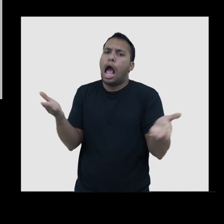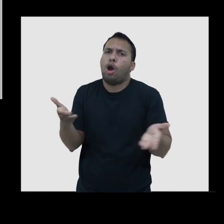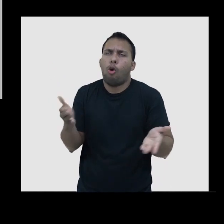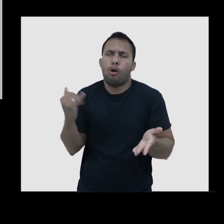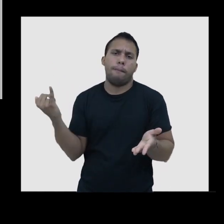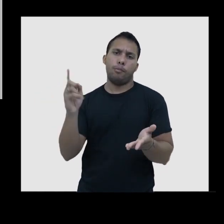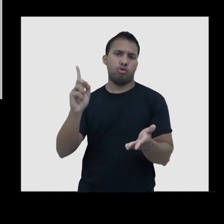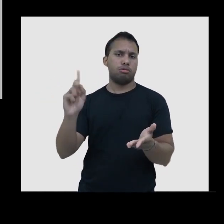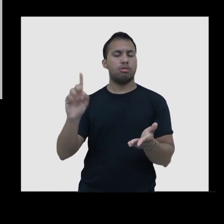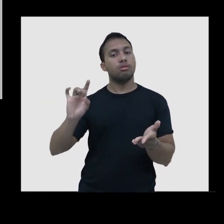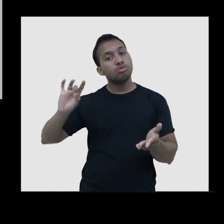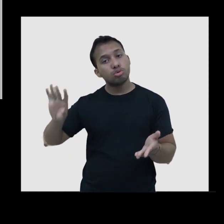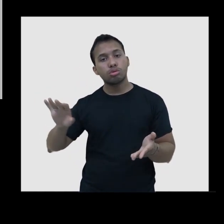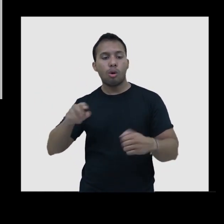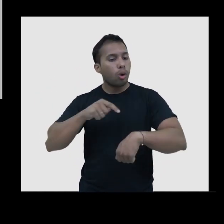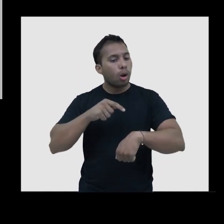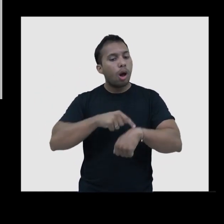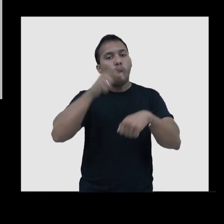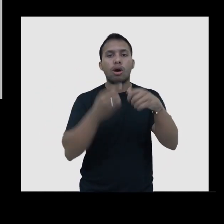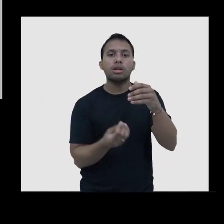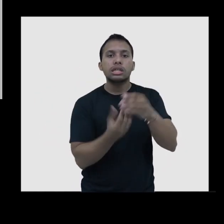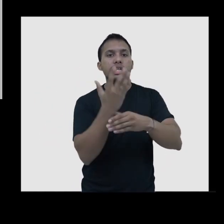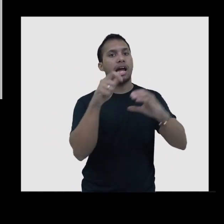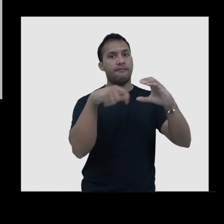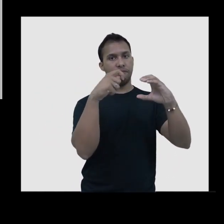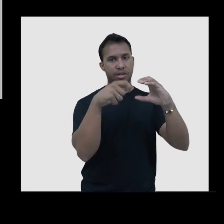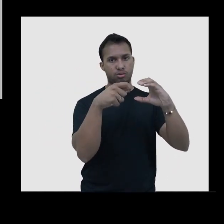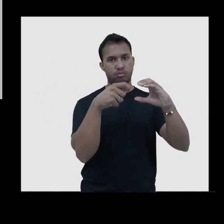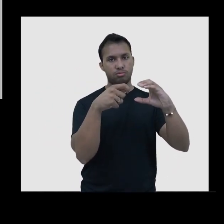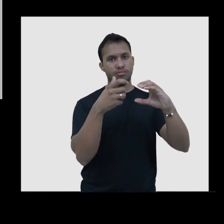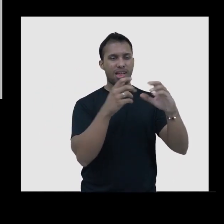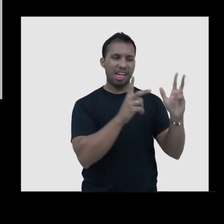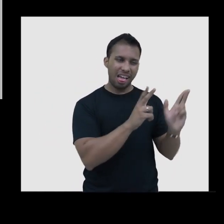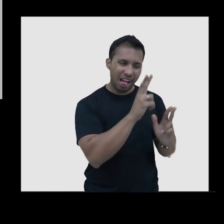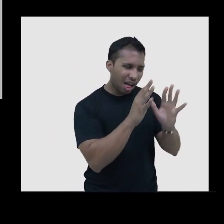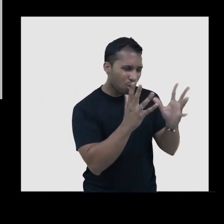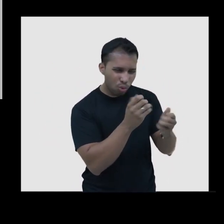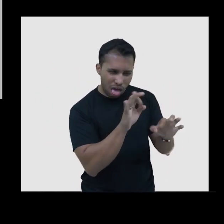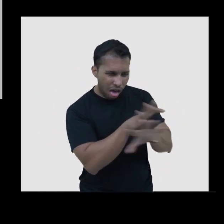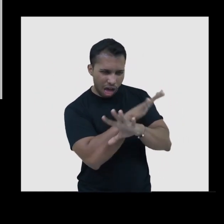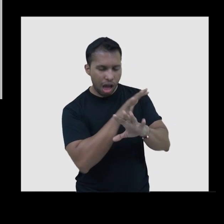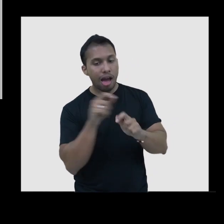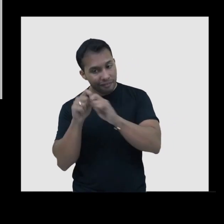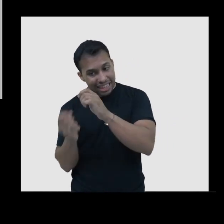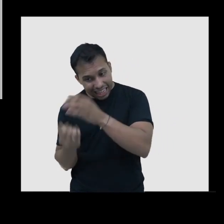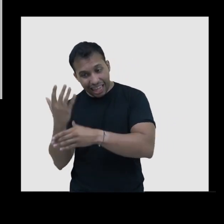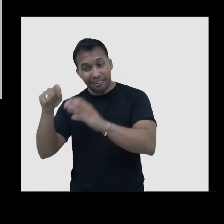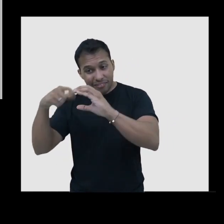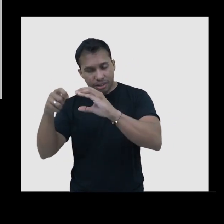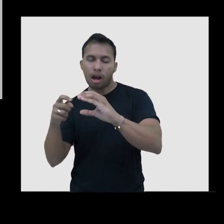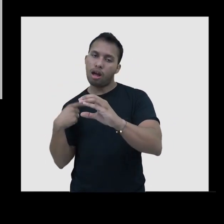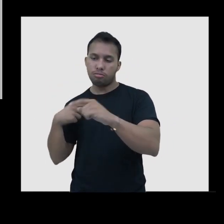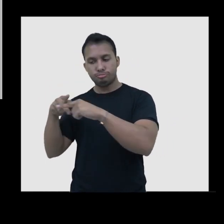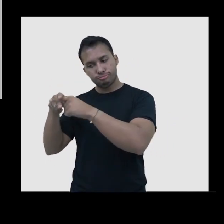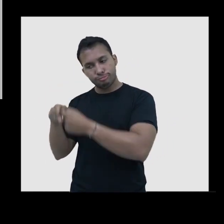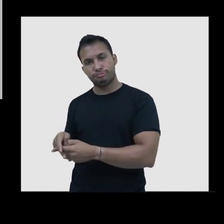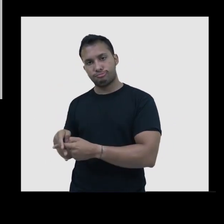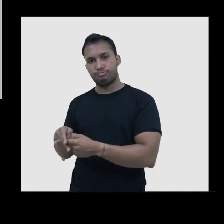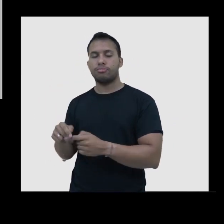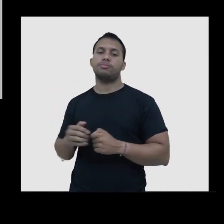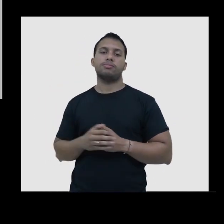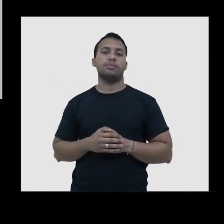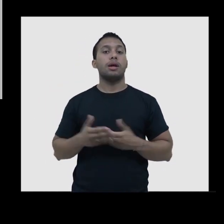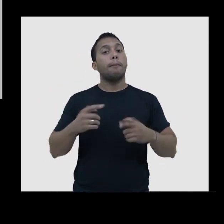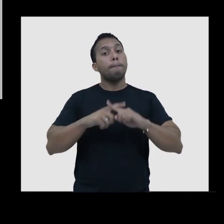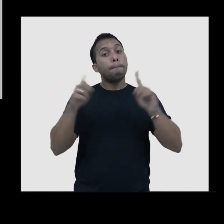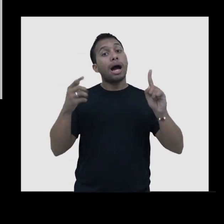gente vem conferir eles quando a gente for exportar o nosso trabalho final. Aqui de início, para a criação do nosso projeto, antes de abrir o